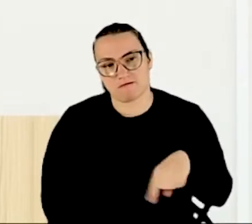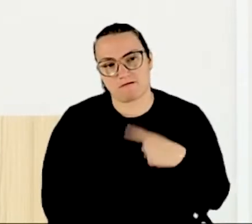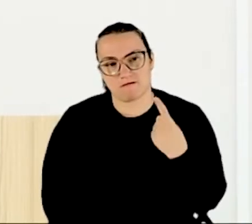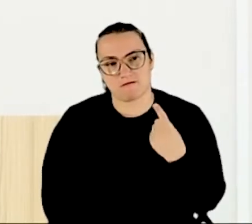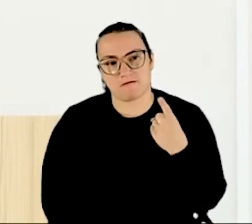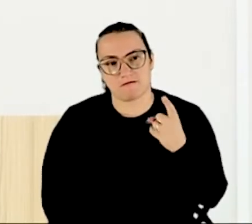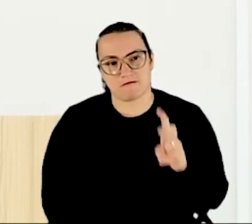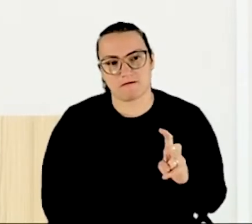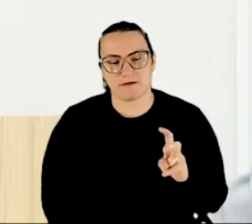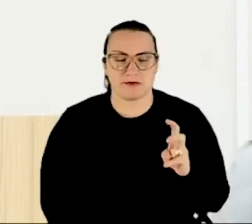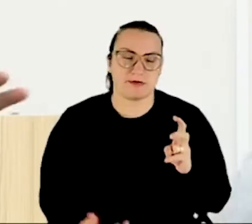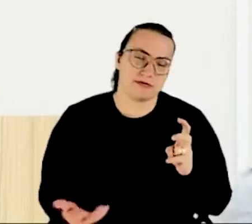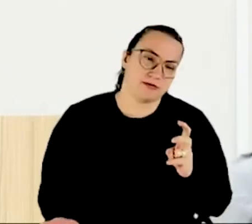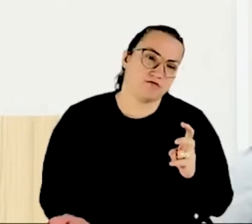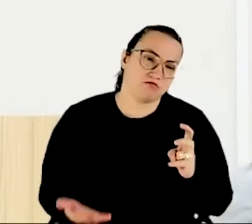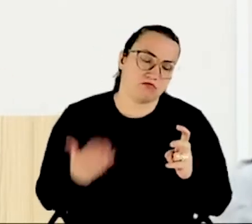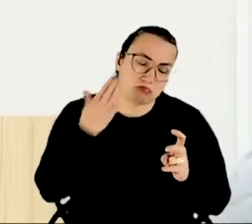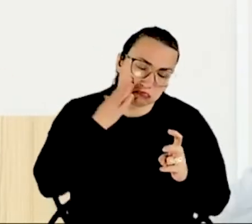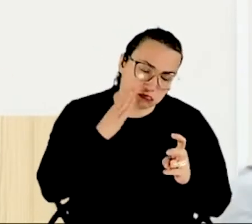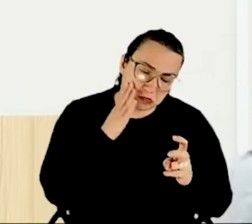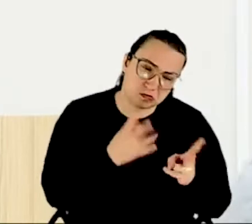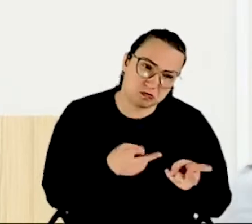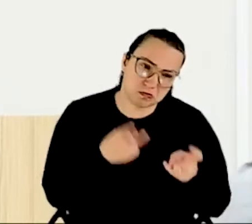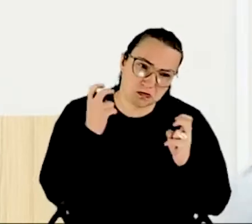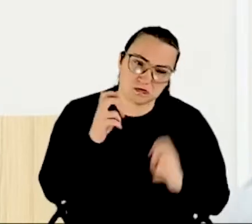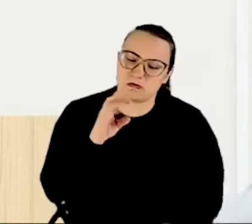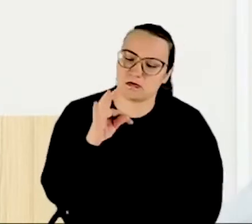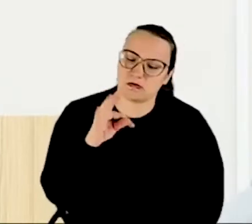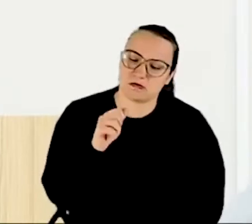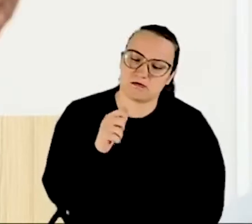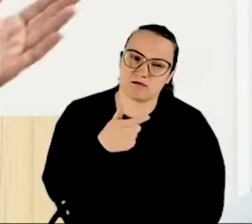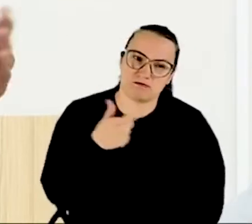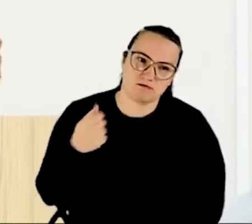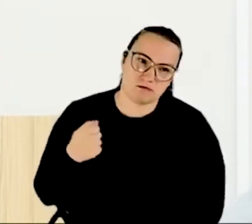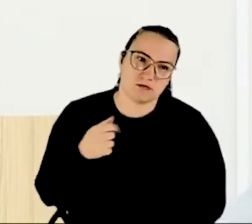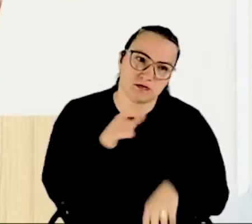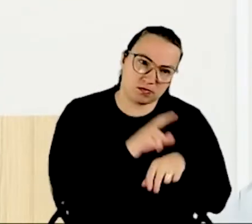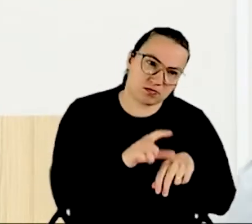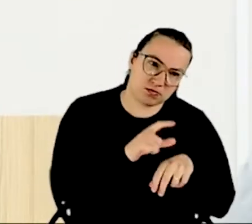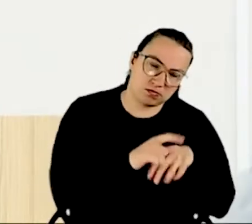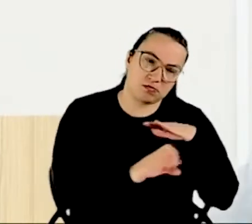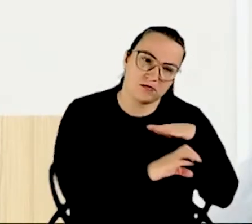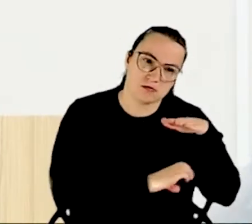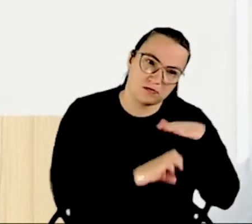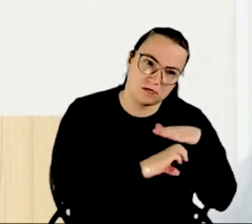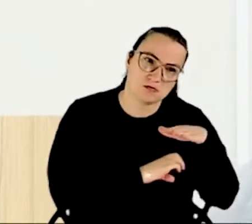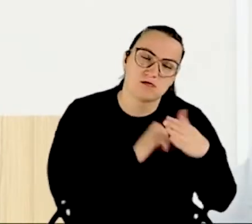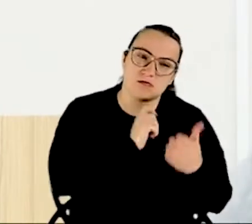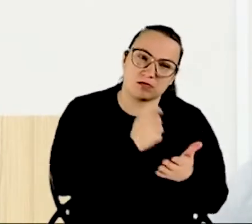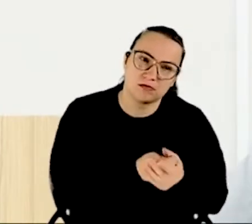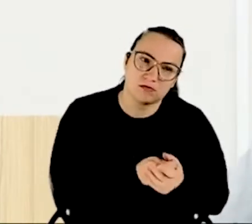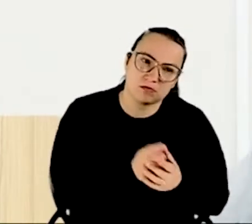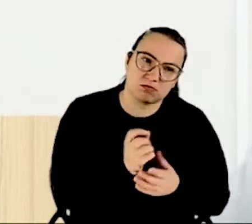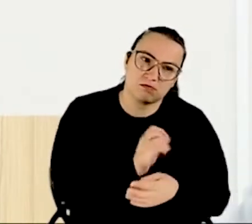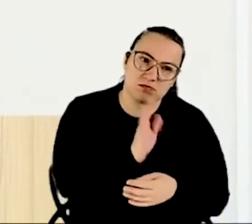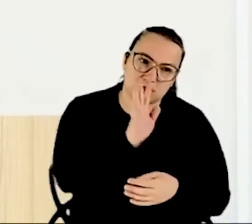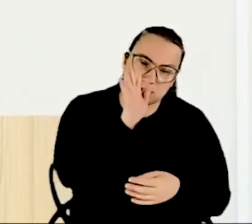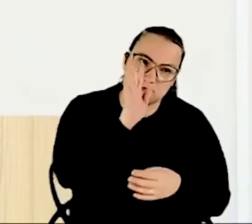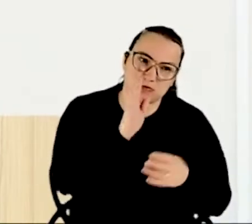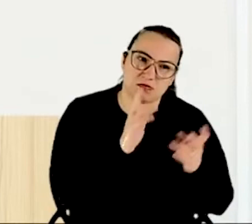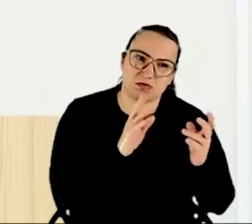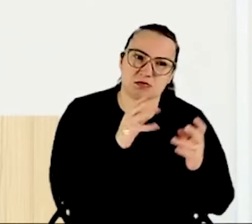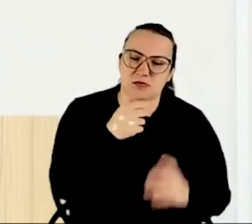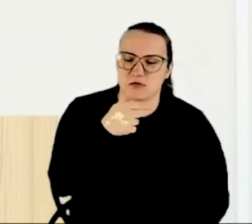R$396,15. Então, e pelo que eu percebi aí, a taxa do comércio, indústria, o que mais vai pagar a taxa máxima, vai ficar em